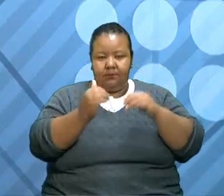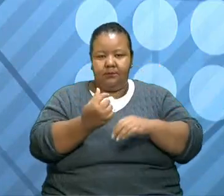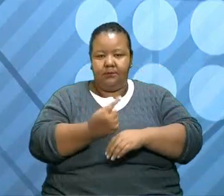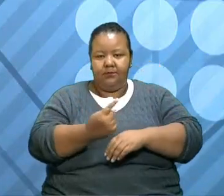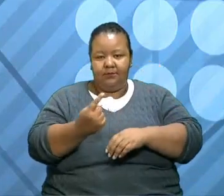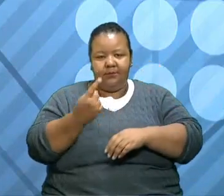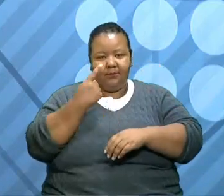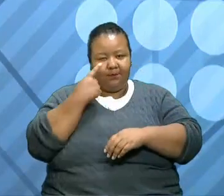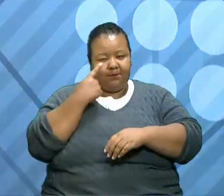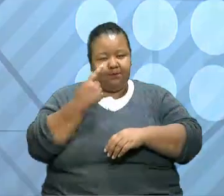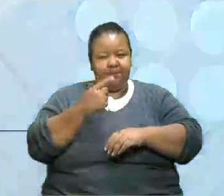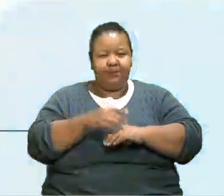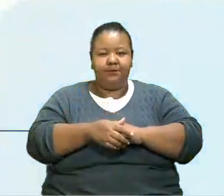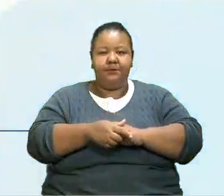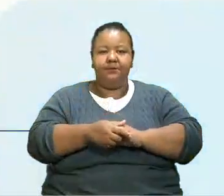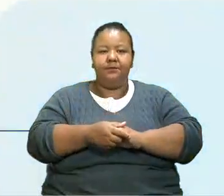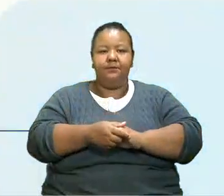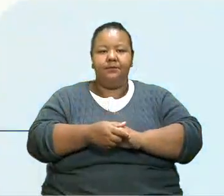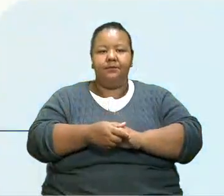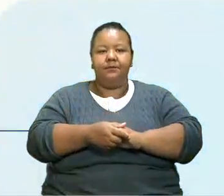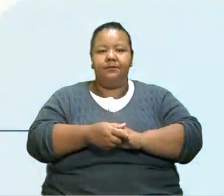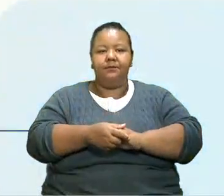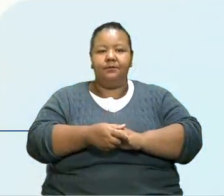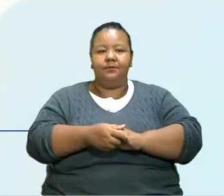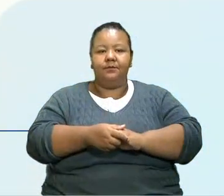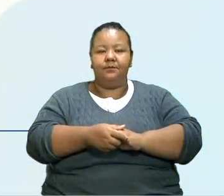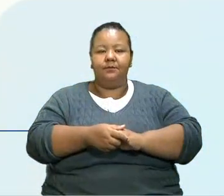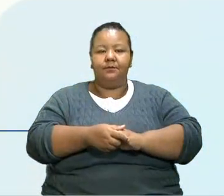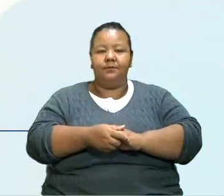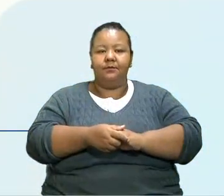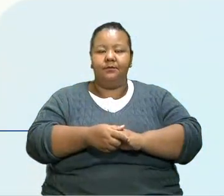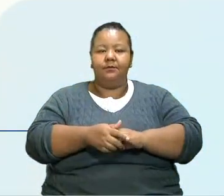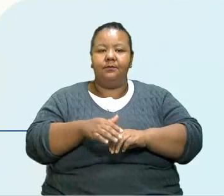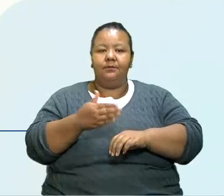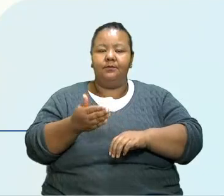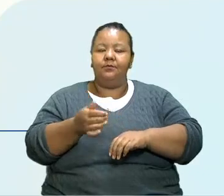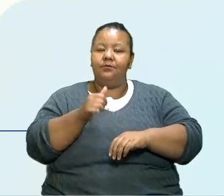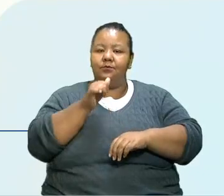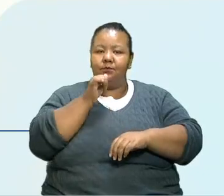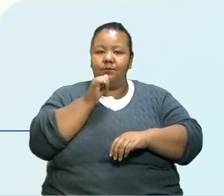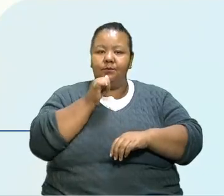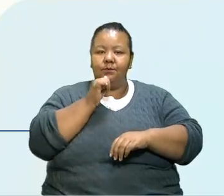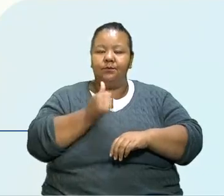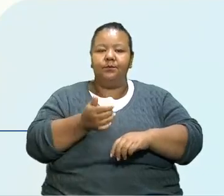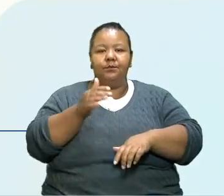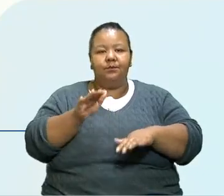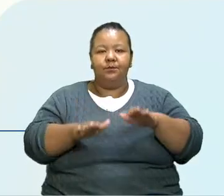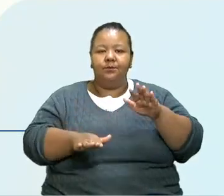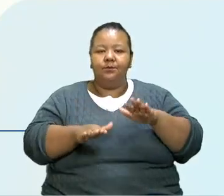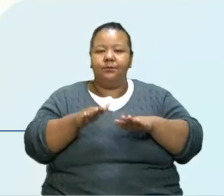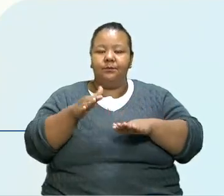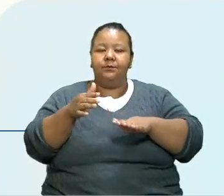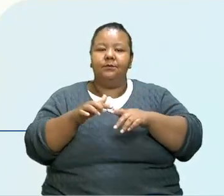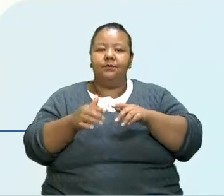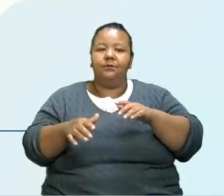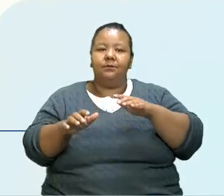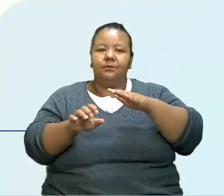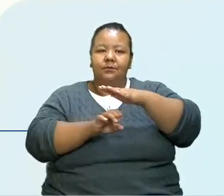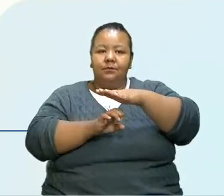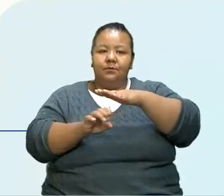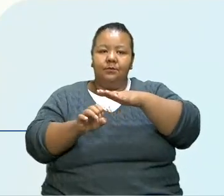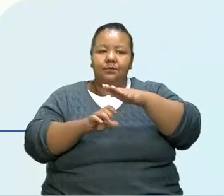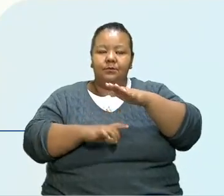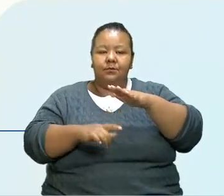Vamos ver? Então, eu parto da ideia que Muitas vezes, as organizações têm um